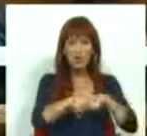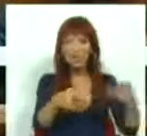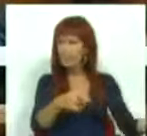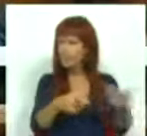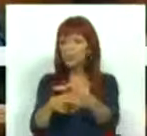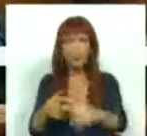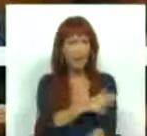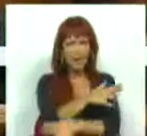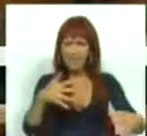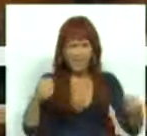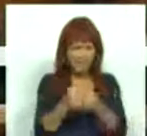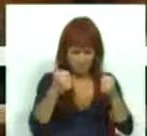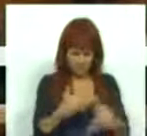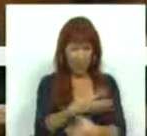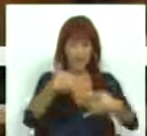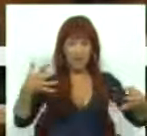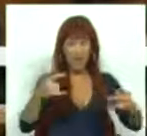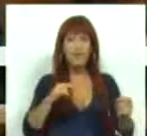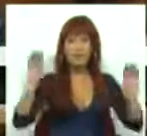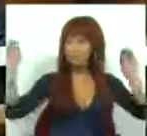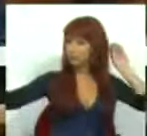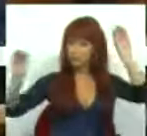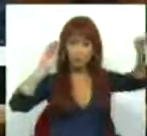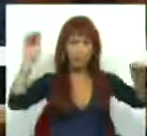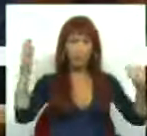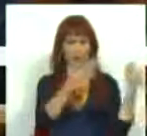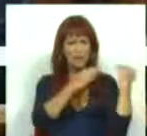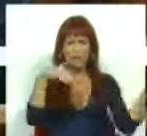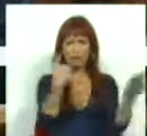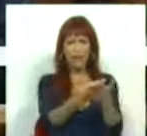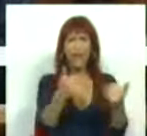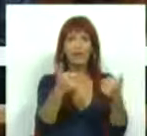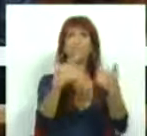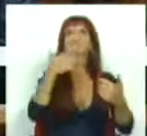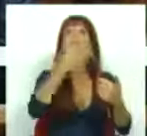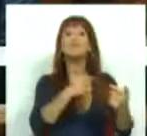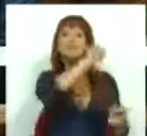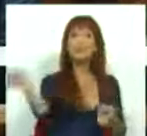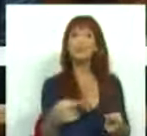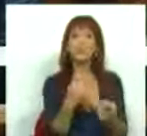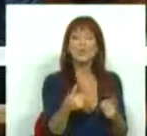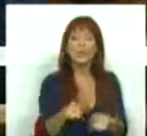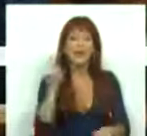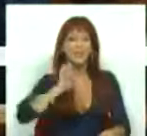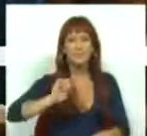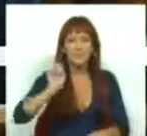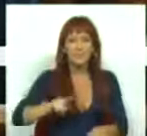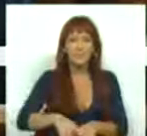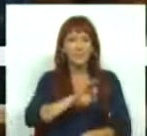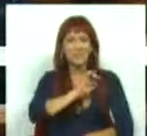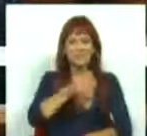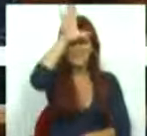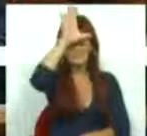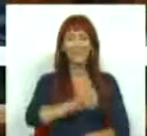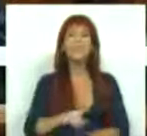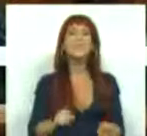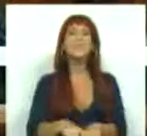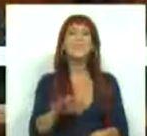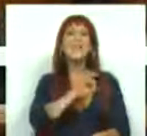deputados, é o grande desafio que convoca e responsabiliza todos. Senhora Presidente, Senhor